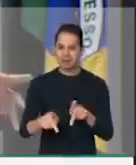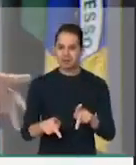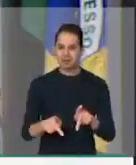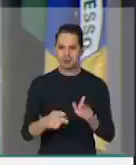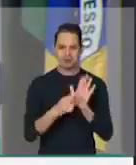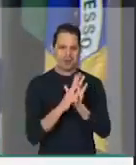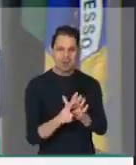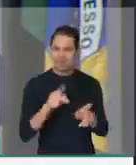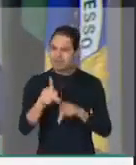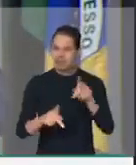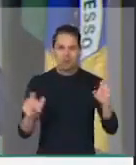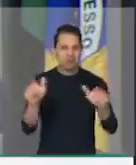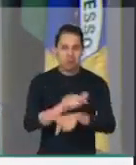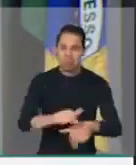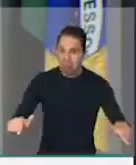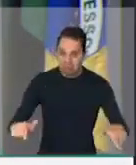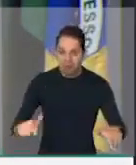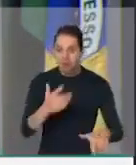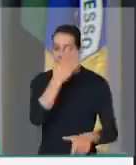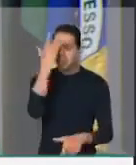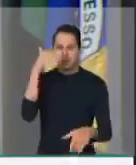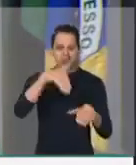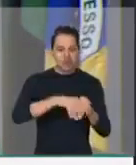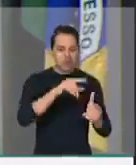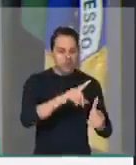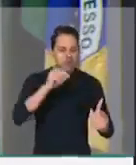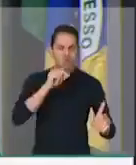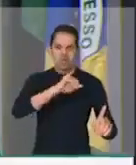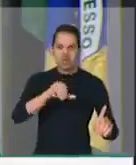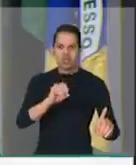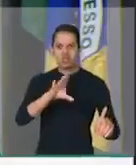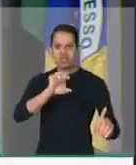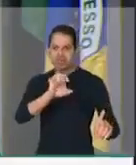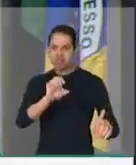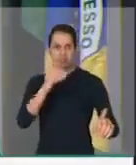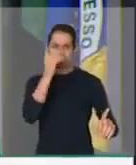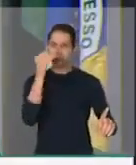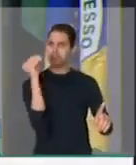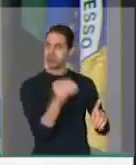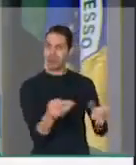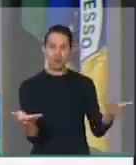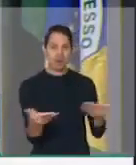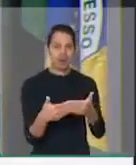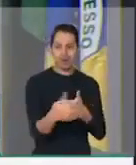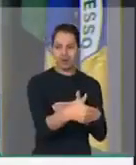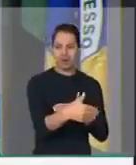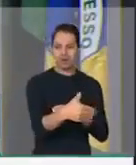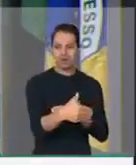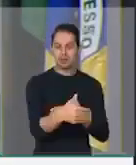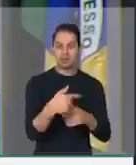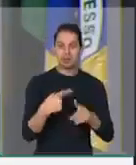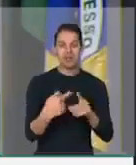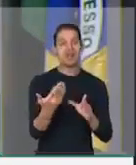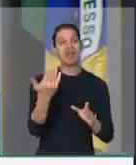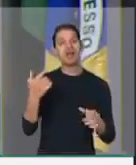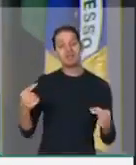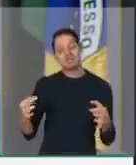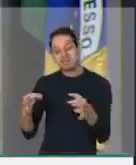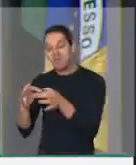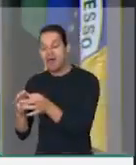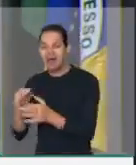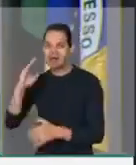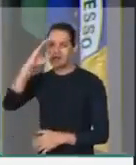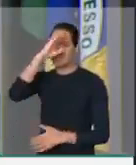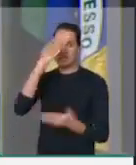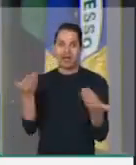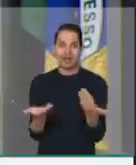representa na corro algum povo que votou nela não volta mais o povo que votou nela voltou porque ela era aliada do